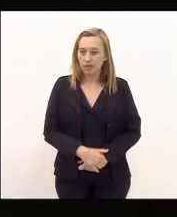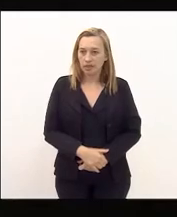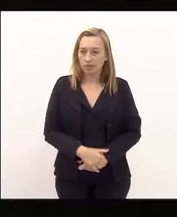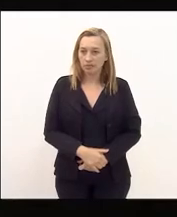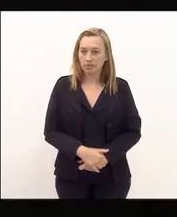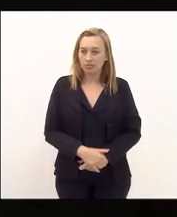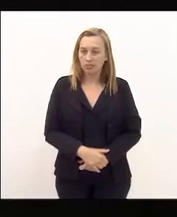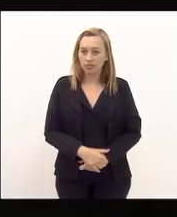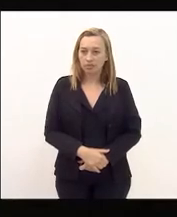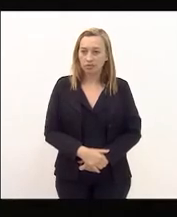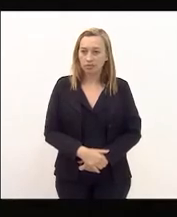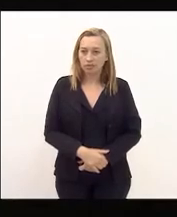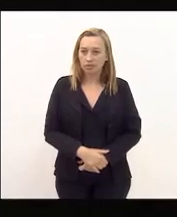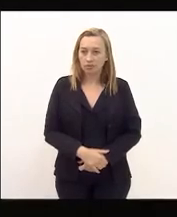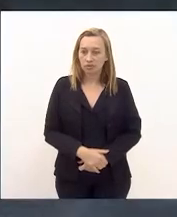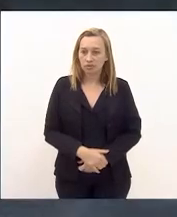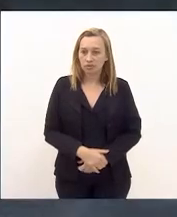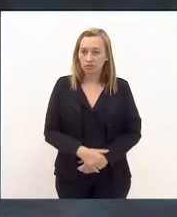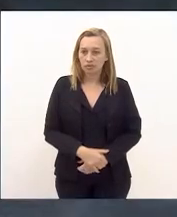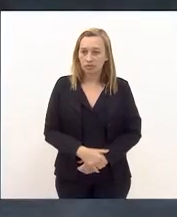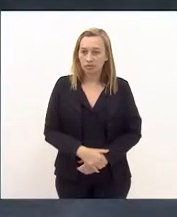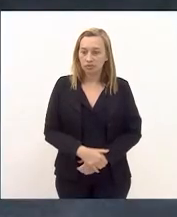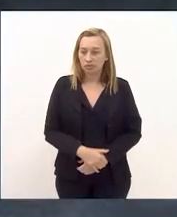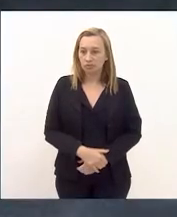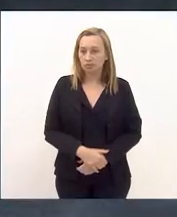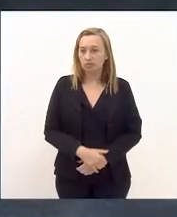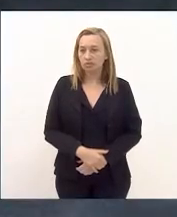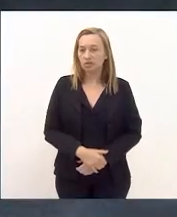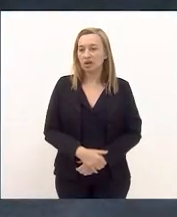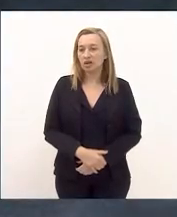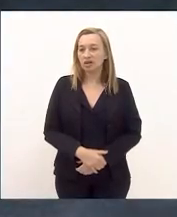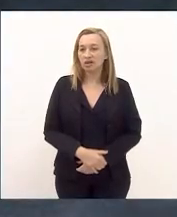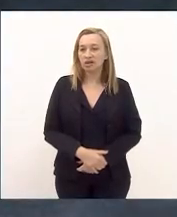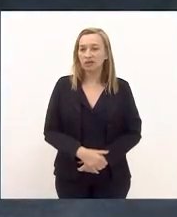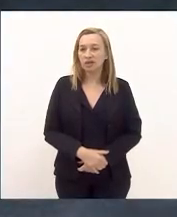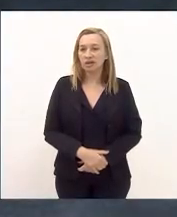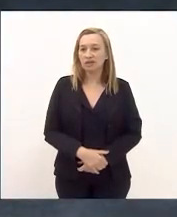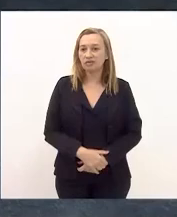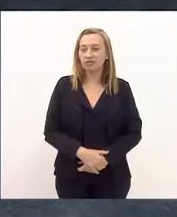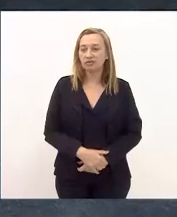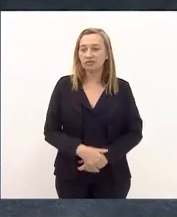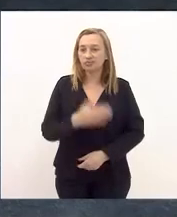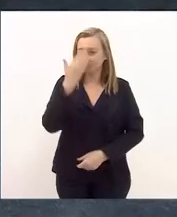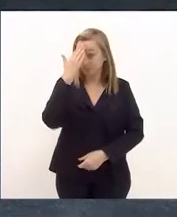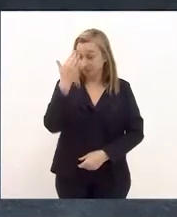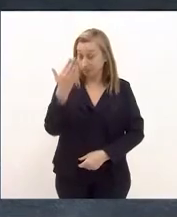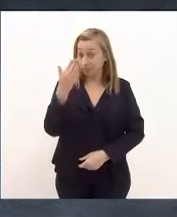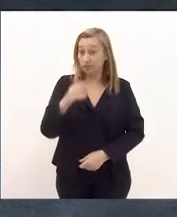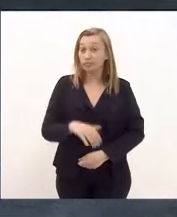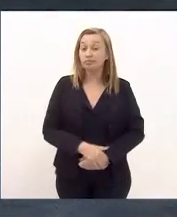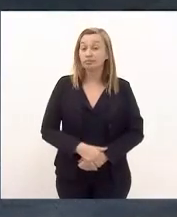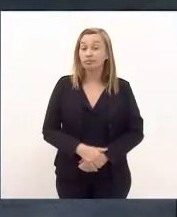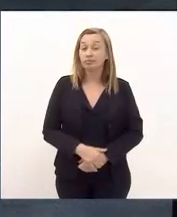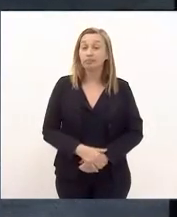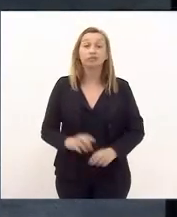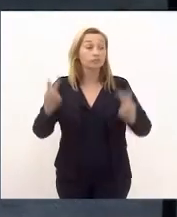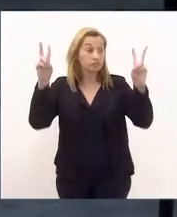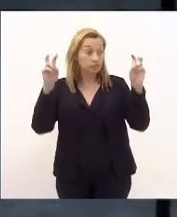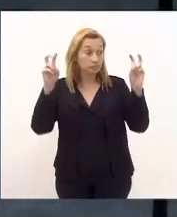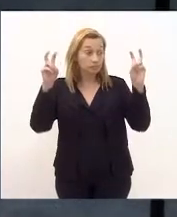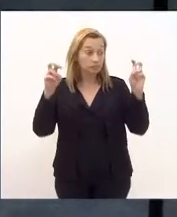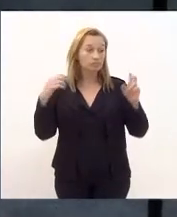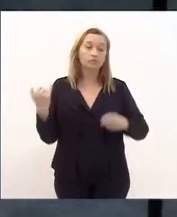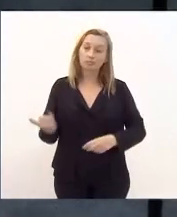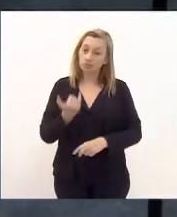Deputado Ratinho, primeiro agradecer o aparte, dizer que essa questão é uma questão